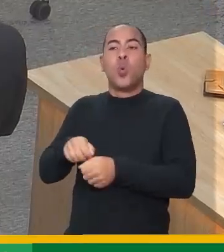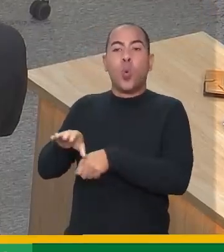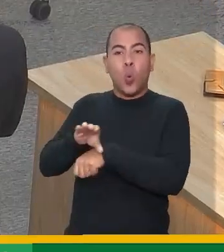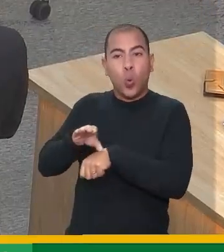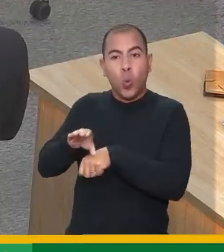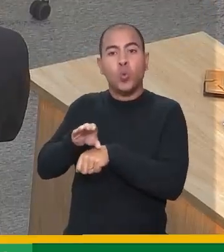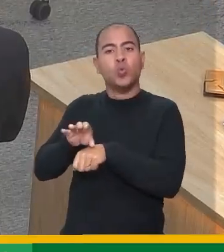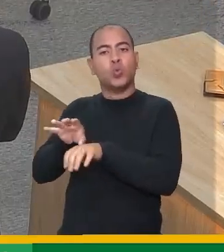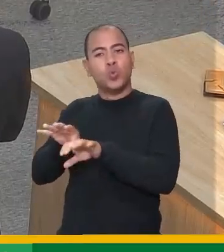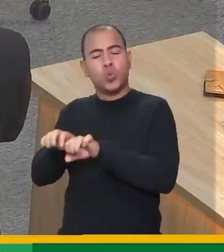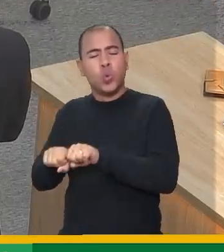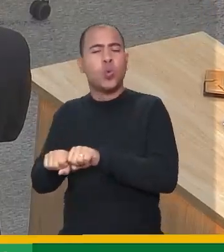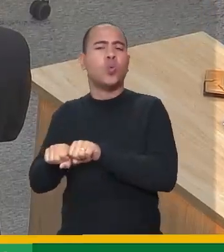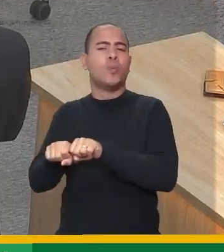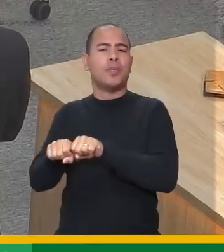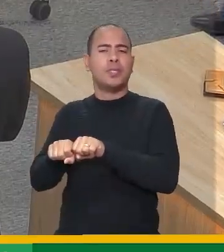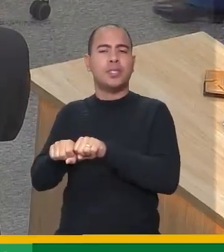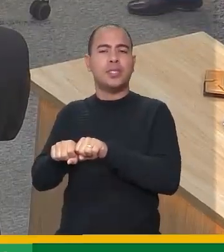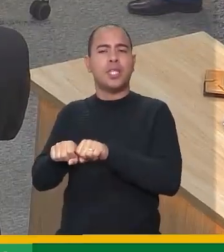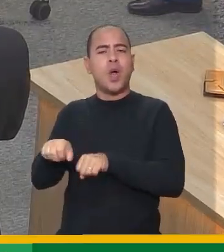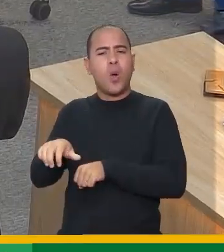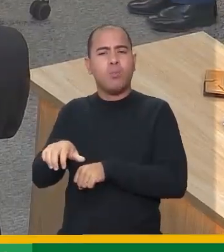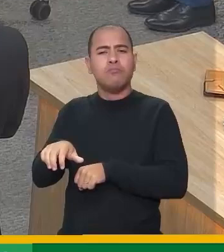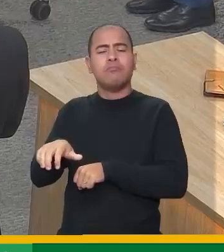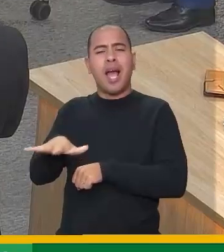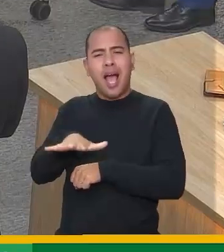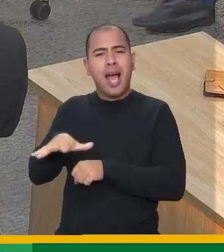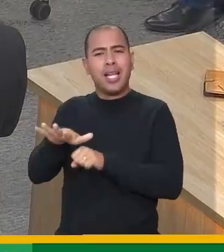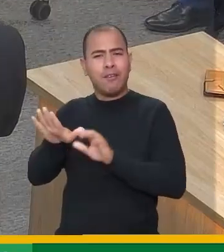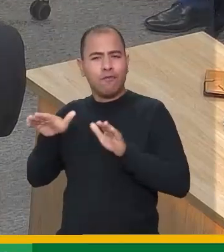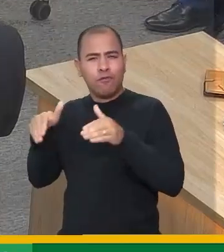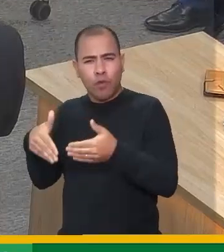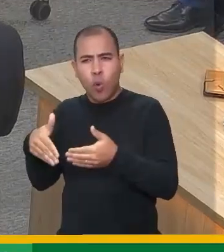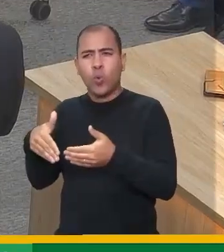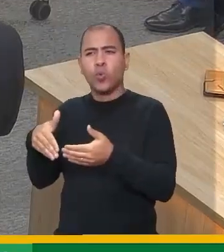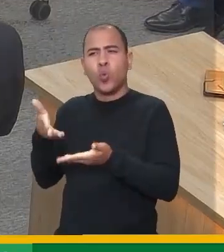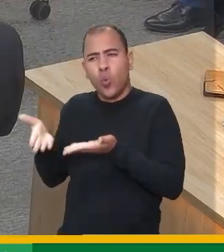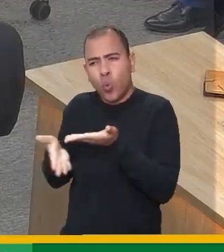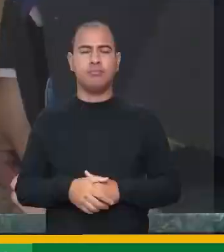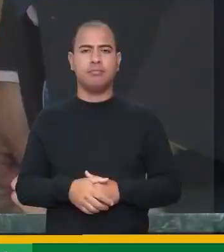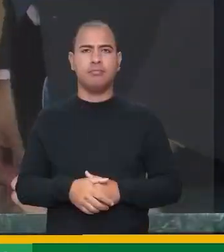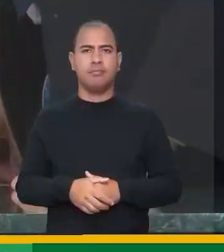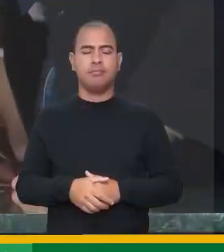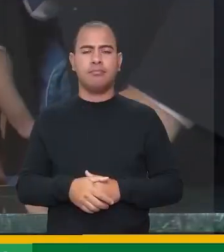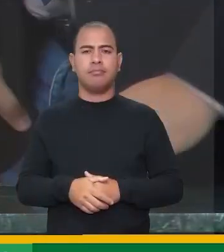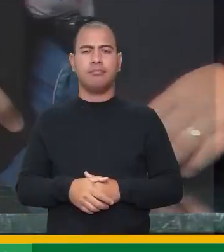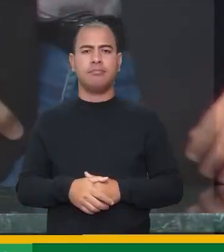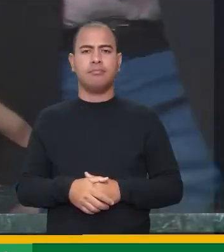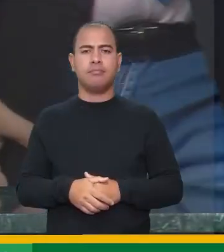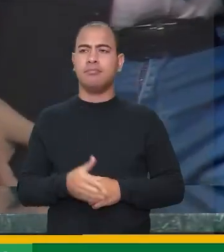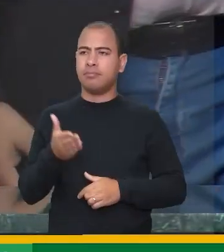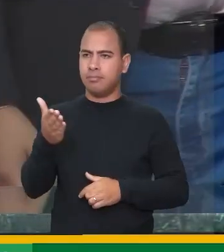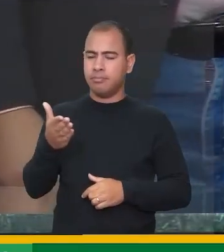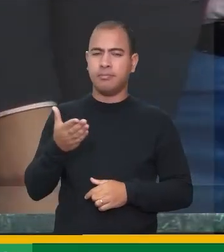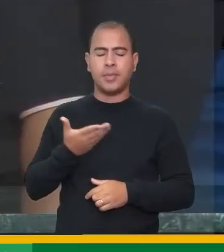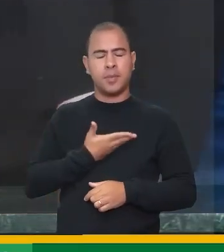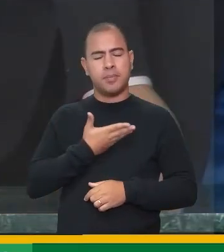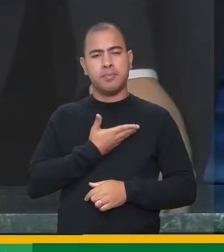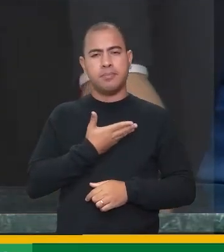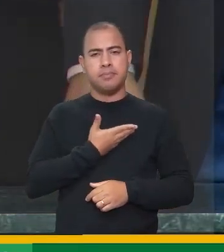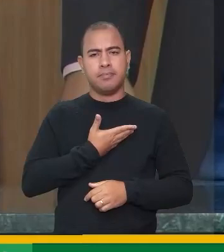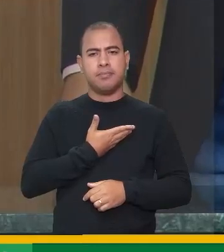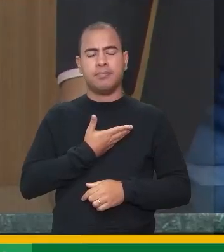ingerido gerontologia para os profissionais que atuam estabelecimento de saúde pública o deputado Ricardo Quirino do